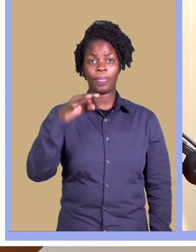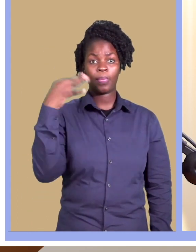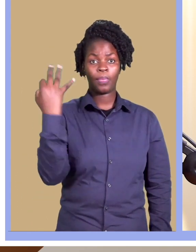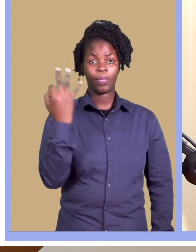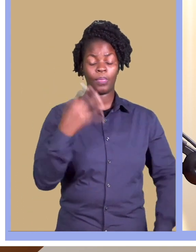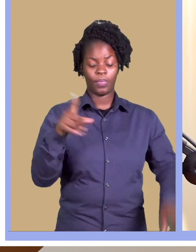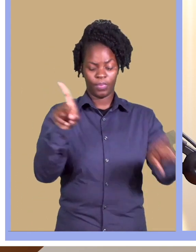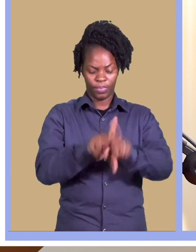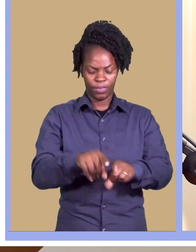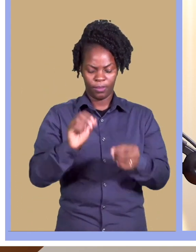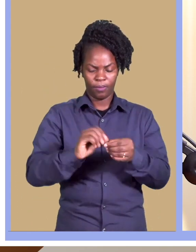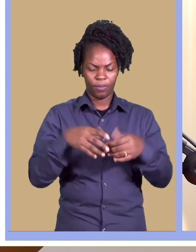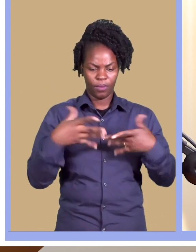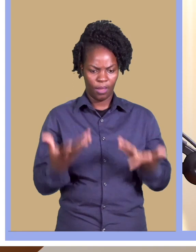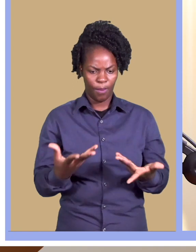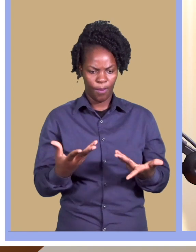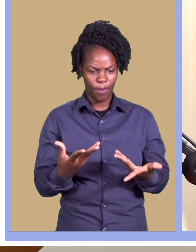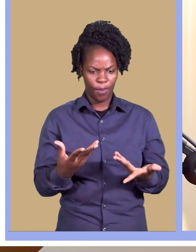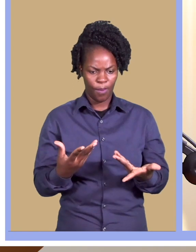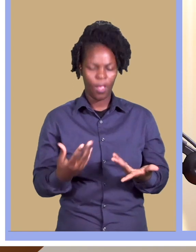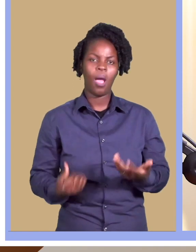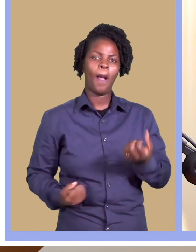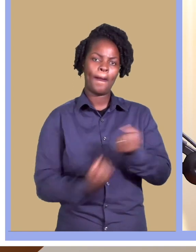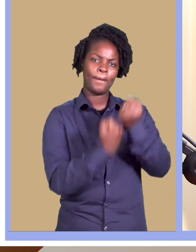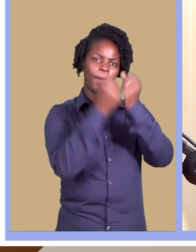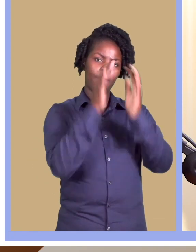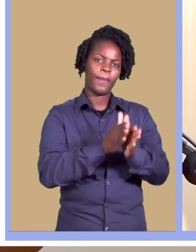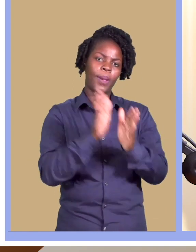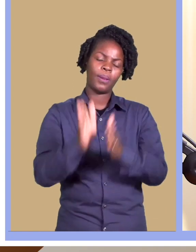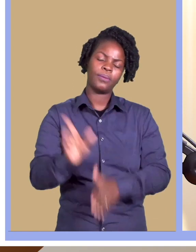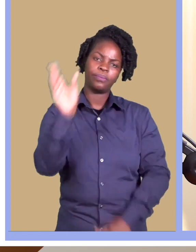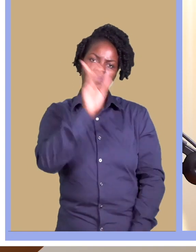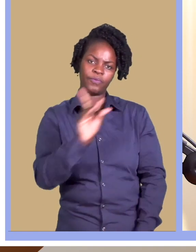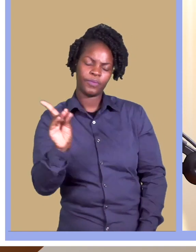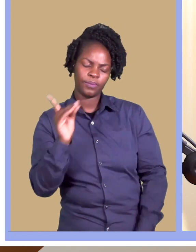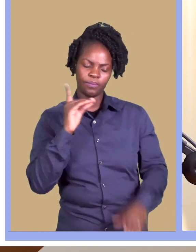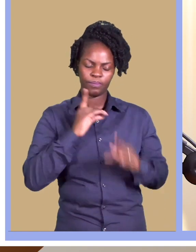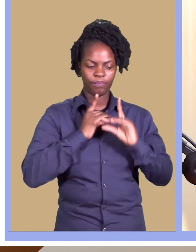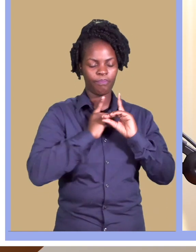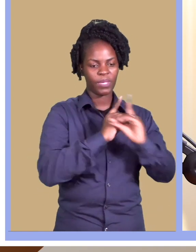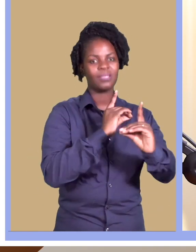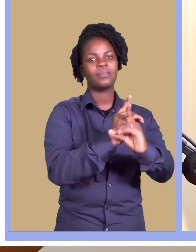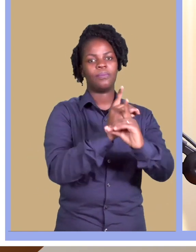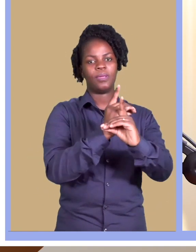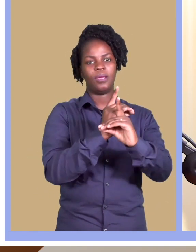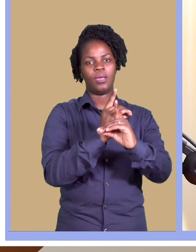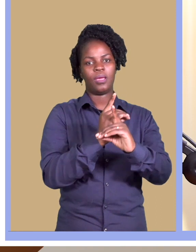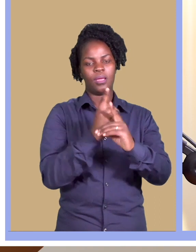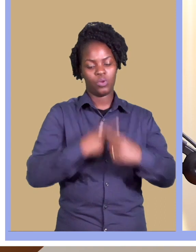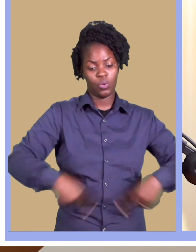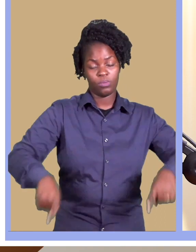tentado garantir que as próprias pessoas com deficiência conseguem participar dos espaços de coordenação